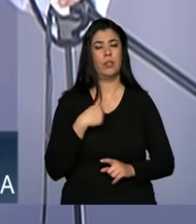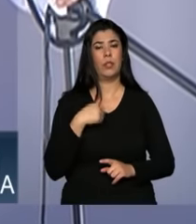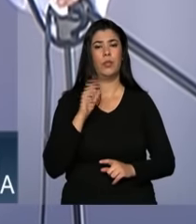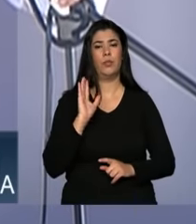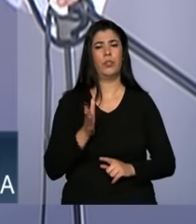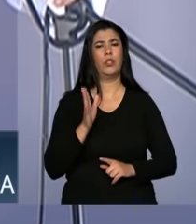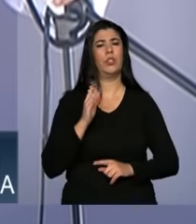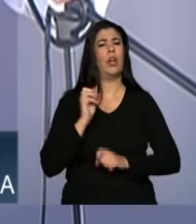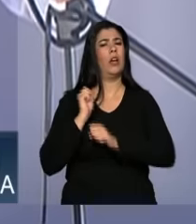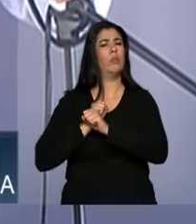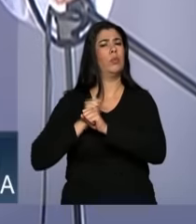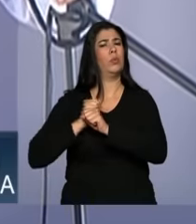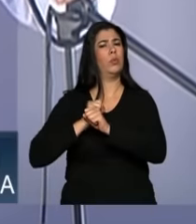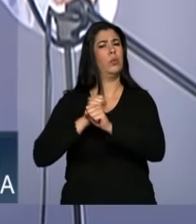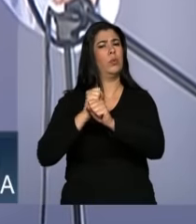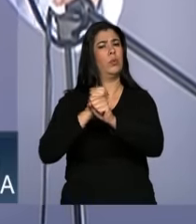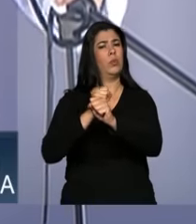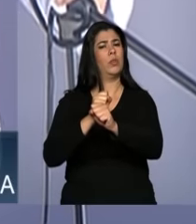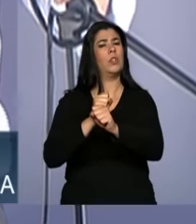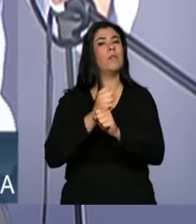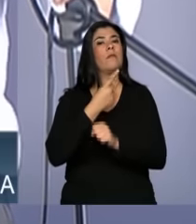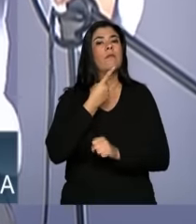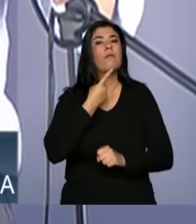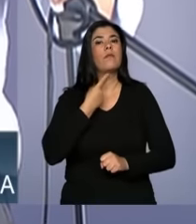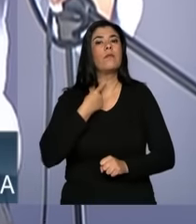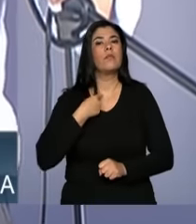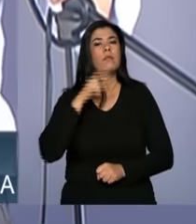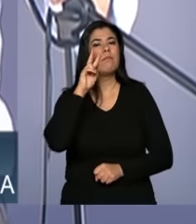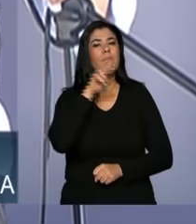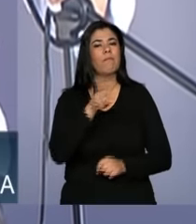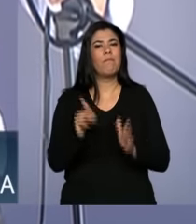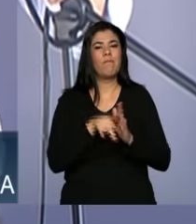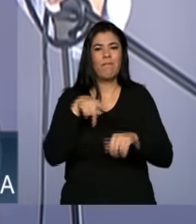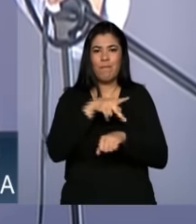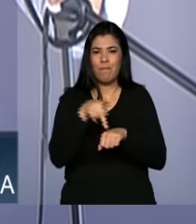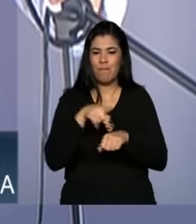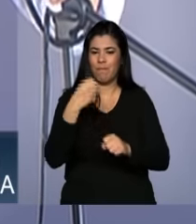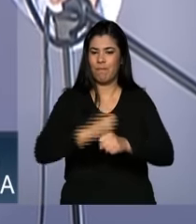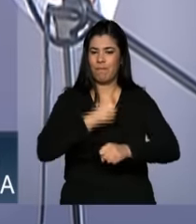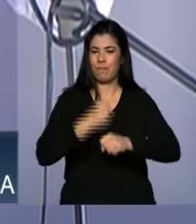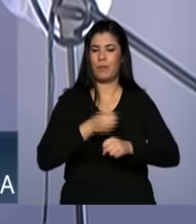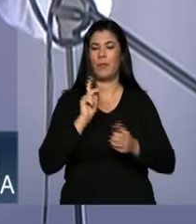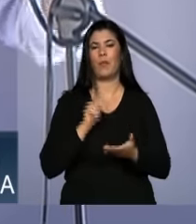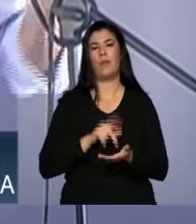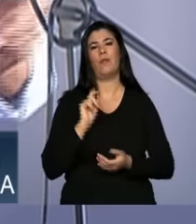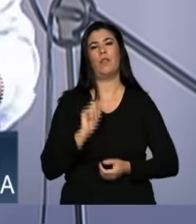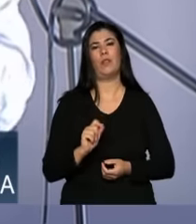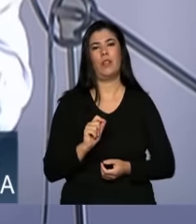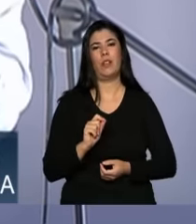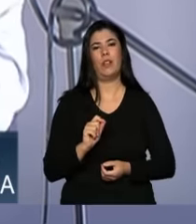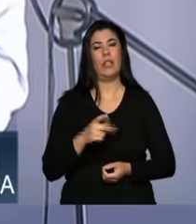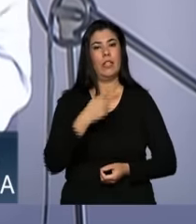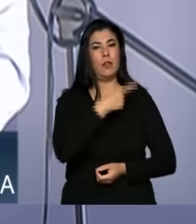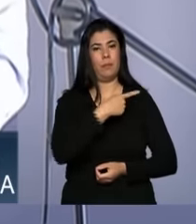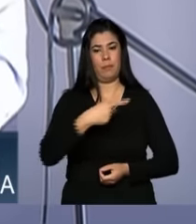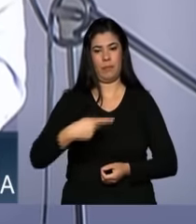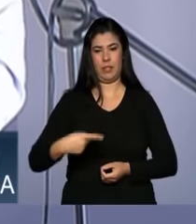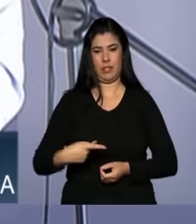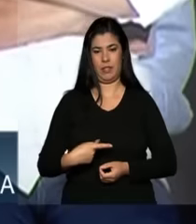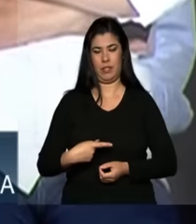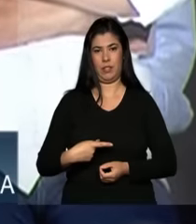há muitos e muitos anos desejava ver no país era um presidente e